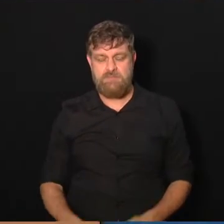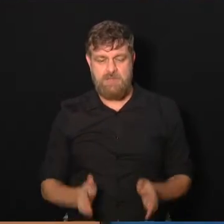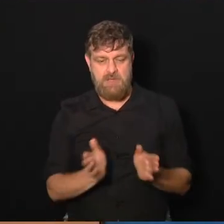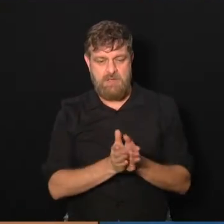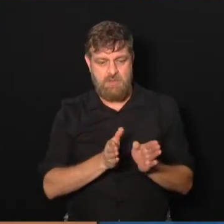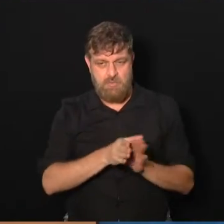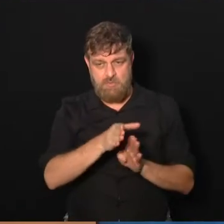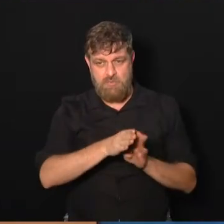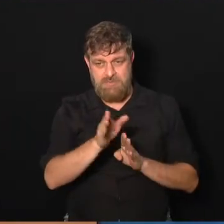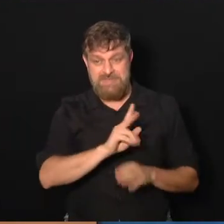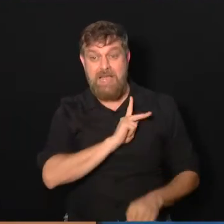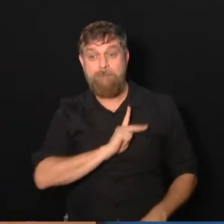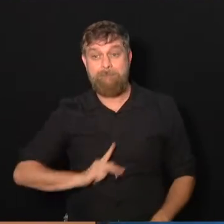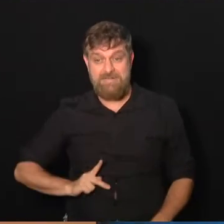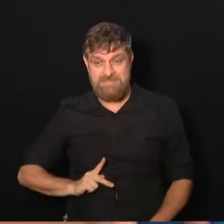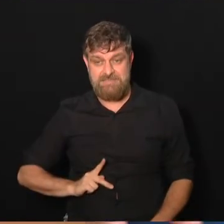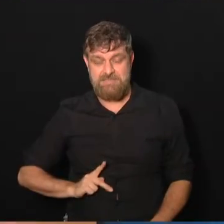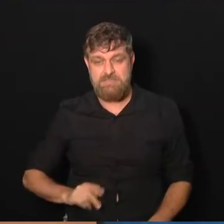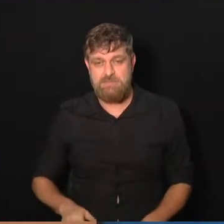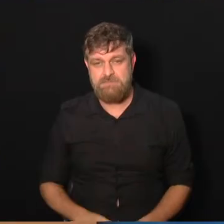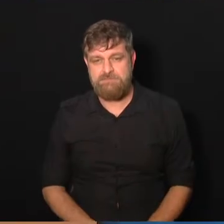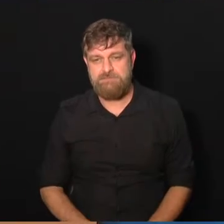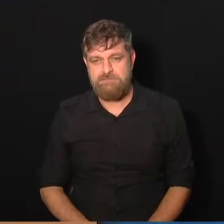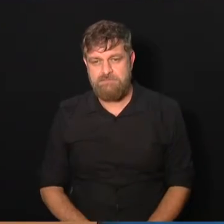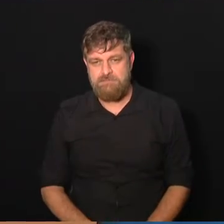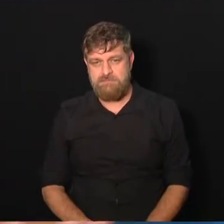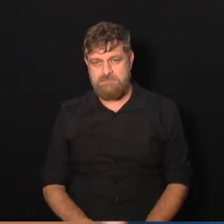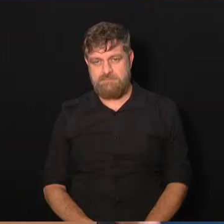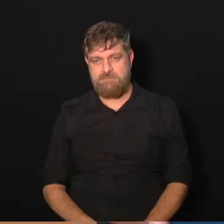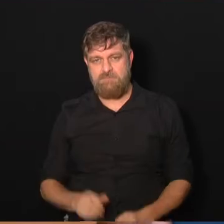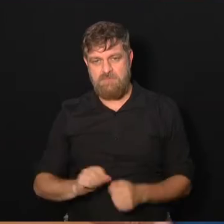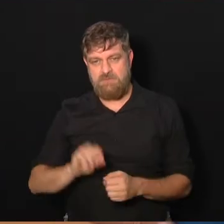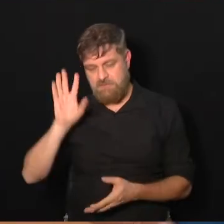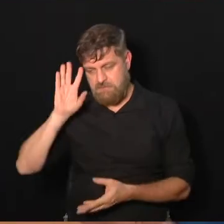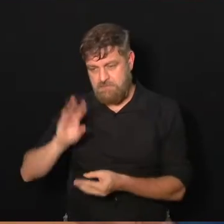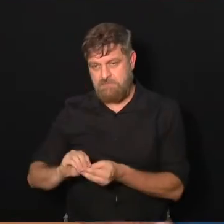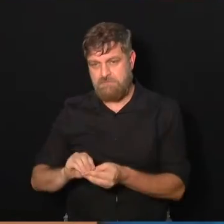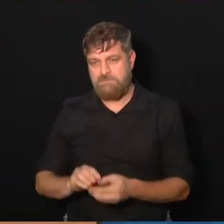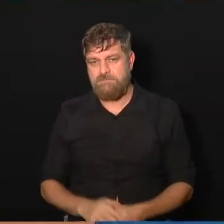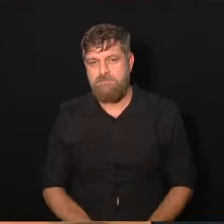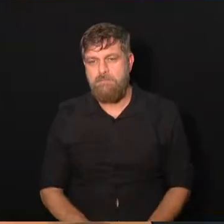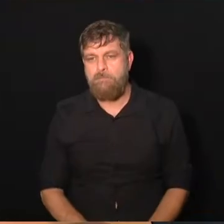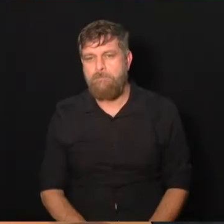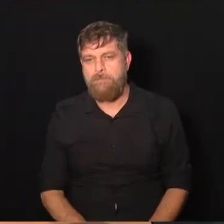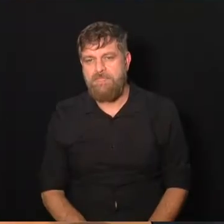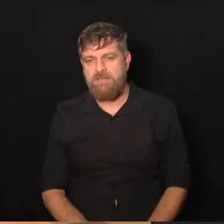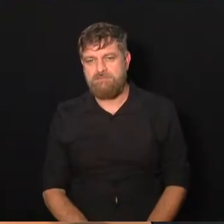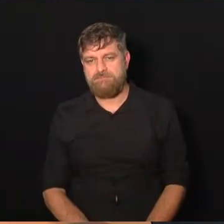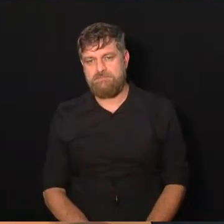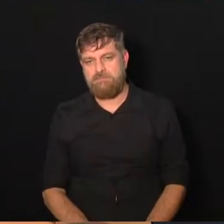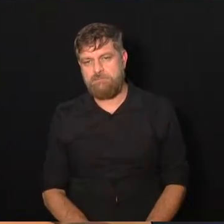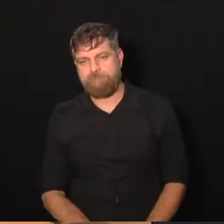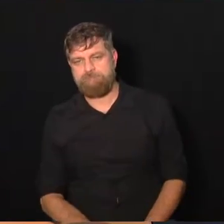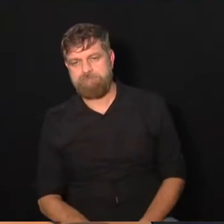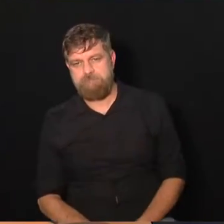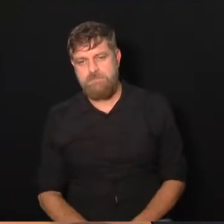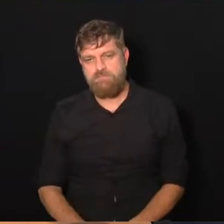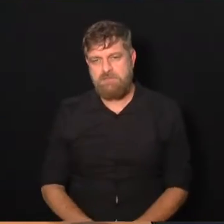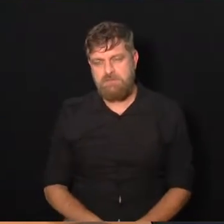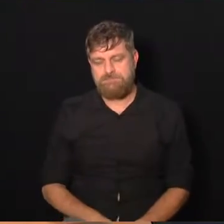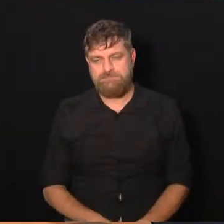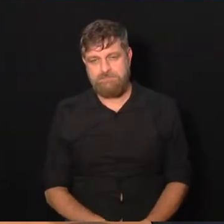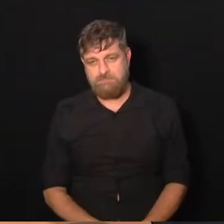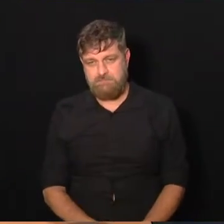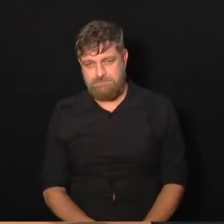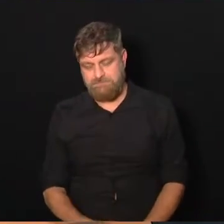Maria José, do Conselho Municipal, para a gente fazer o encerramento final. Por favor. Bom,